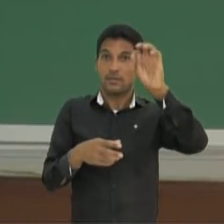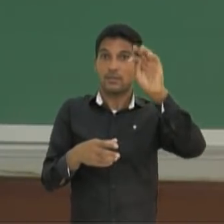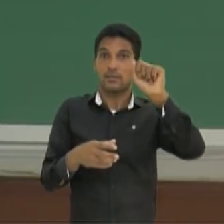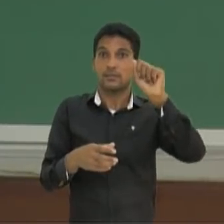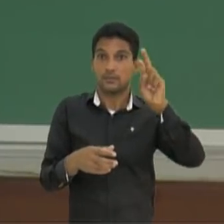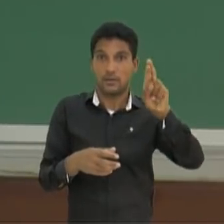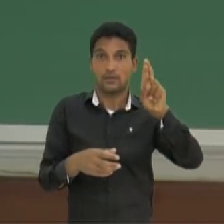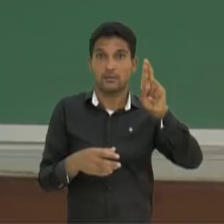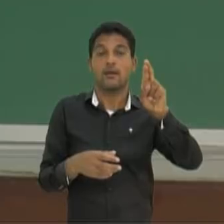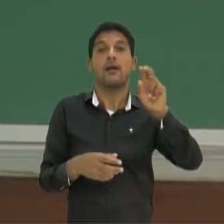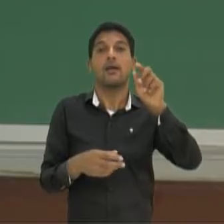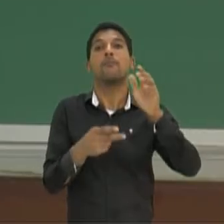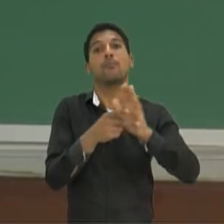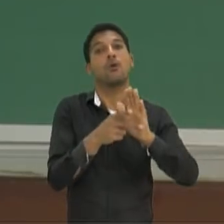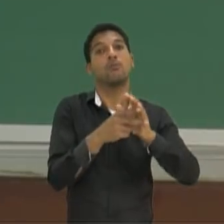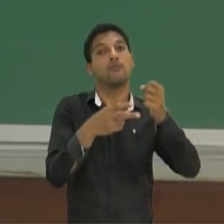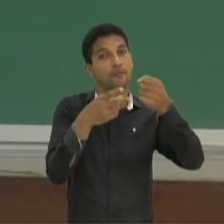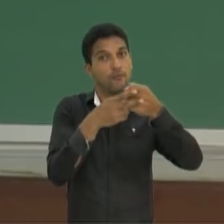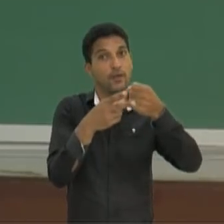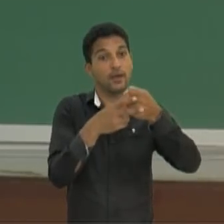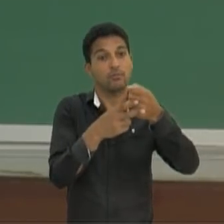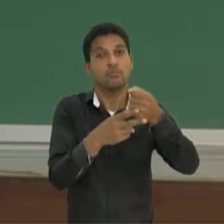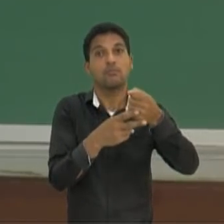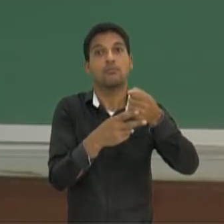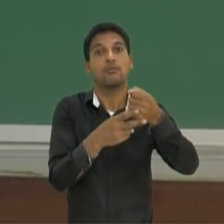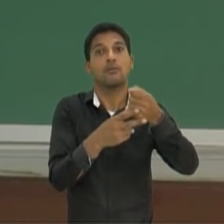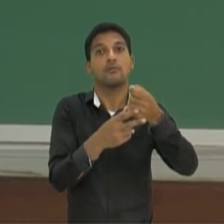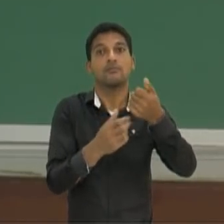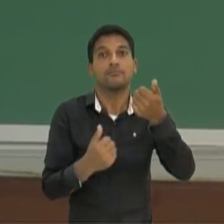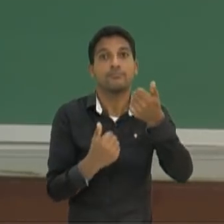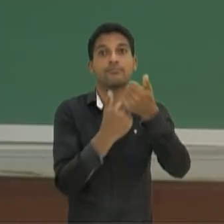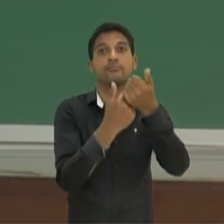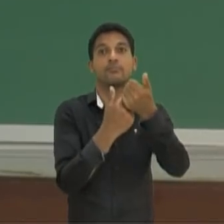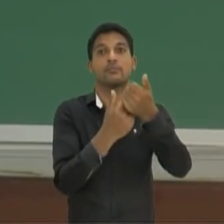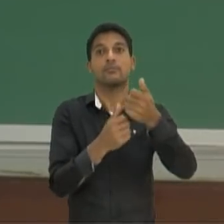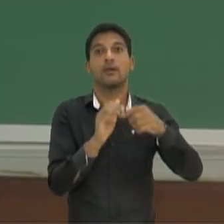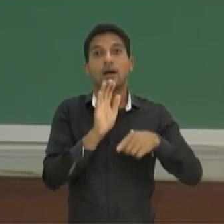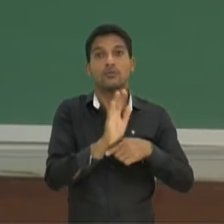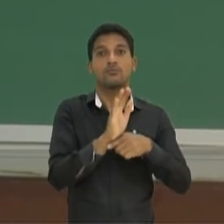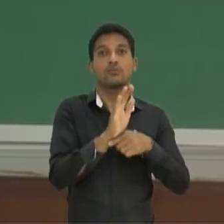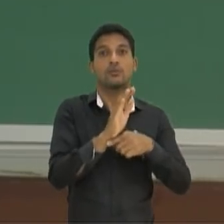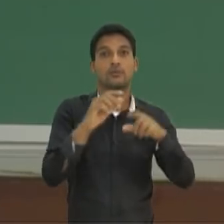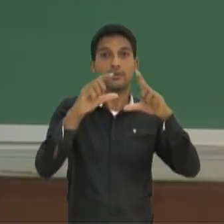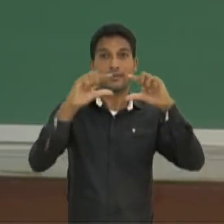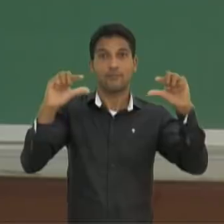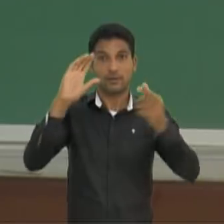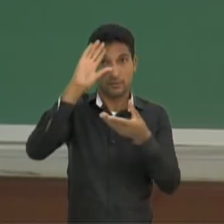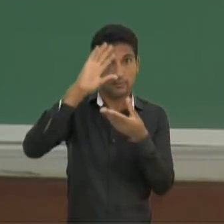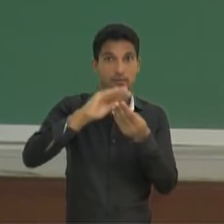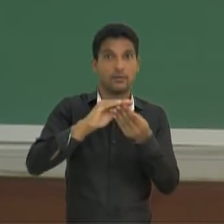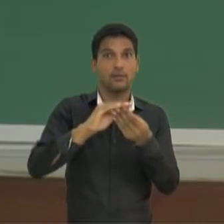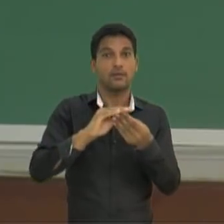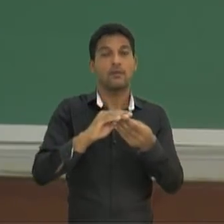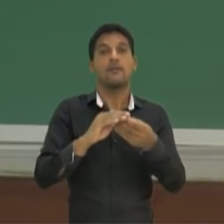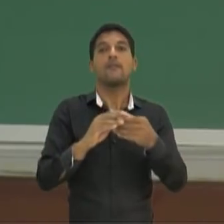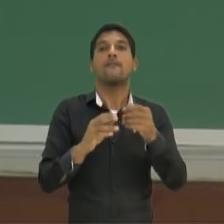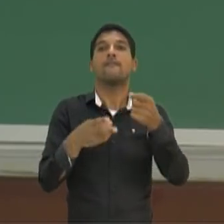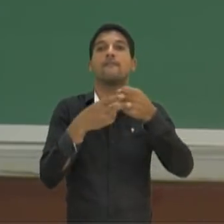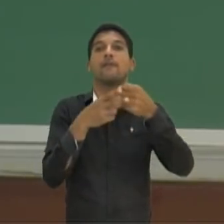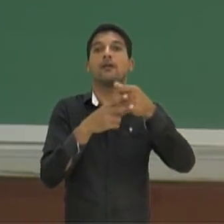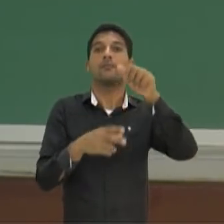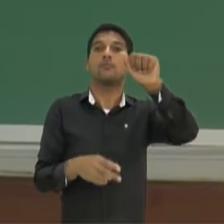estudar, tá? Para o exercício 6, o que está solicitando o enunciado, gente? Olha lá. Justifique por que a frase